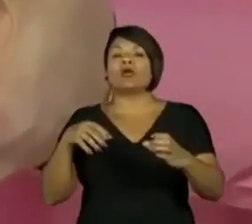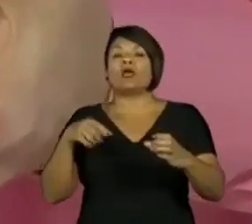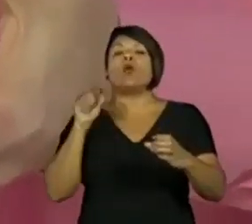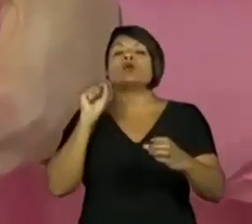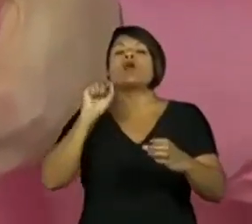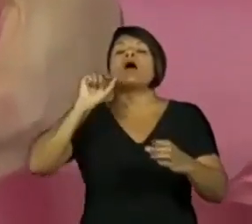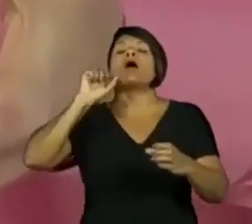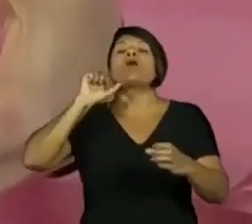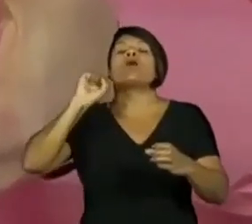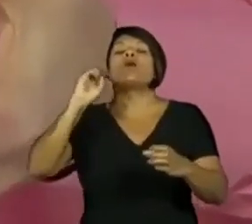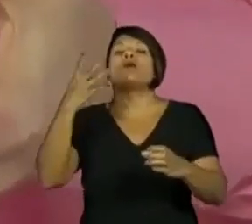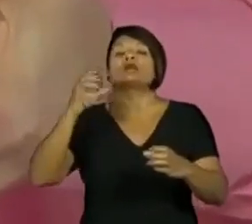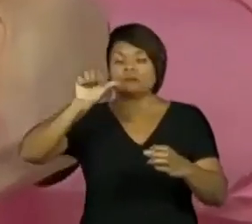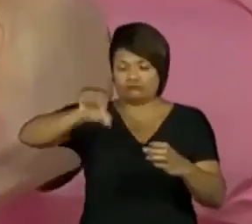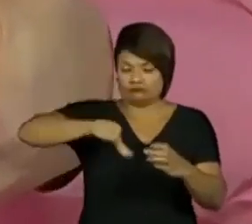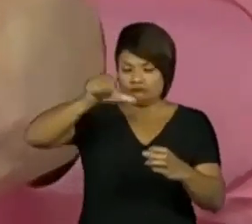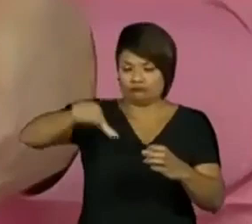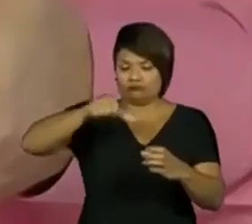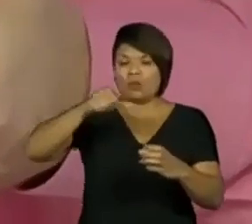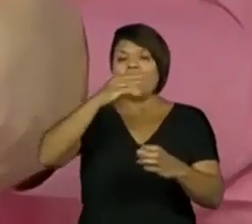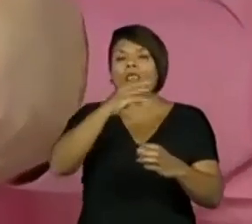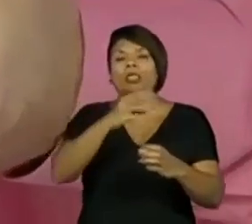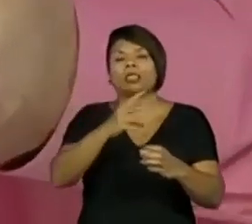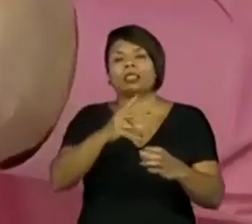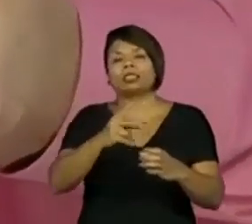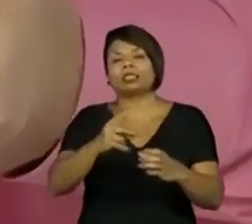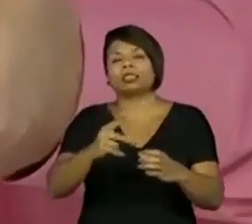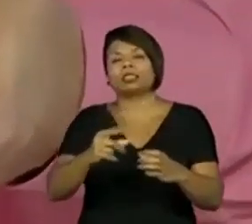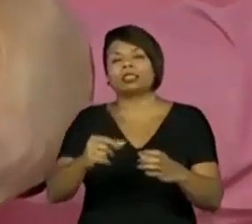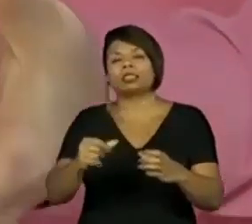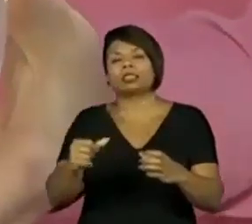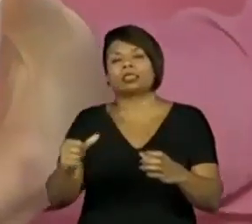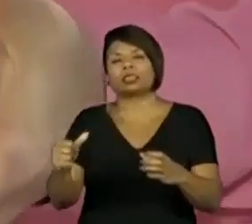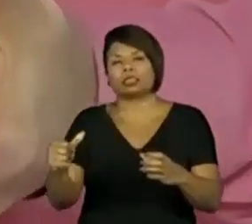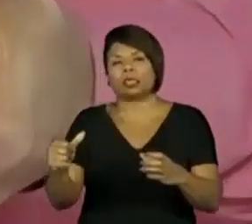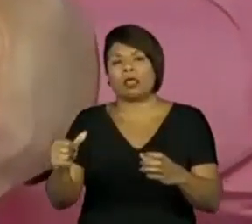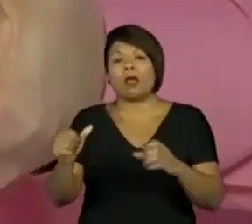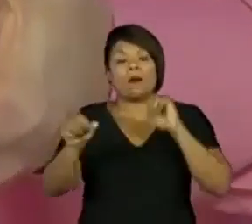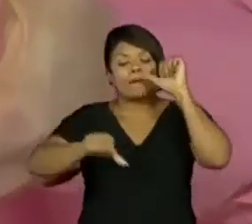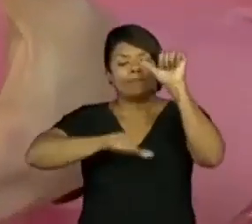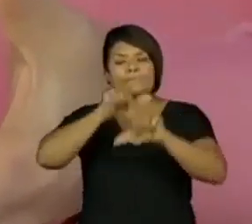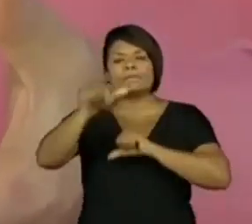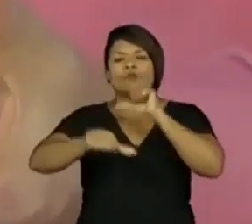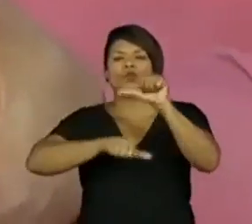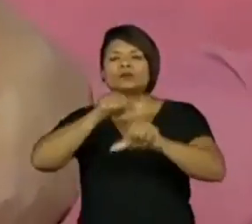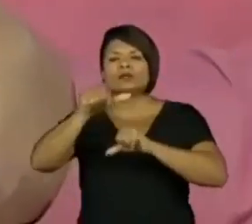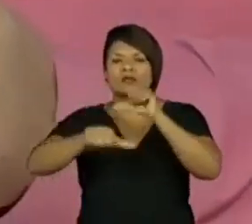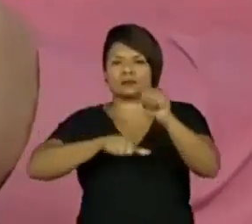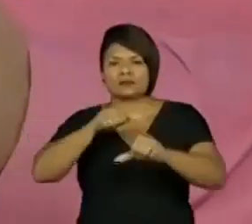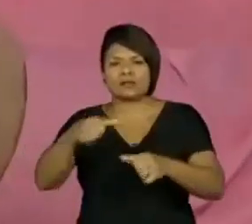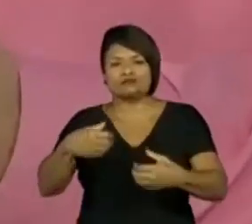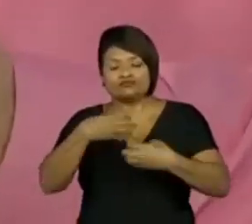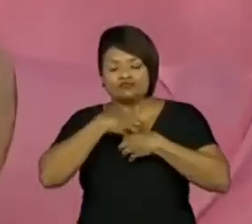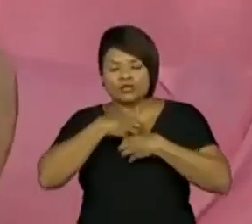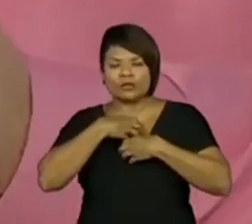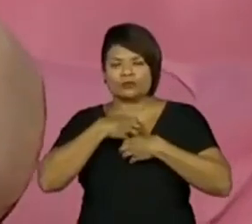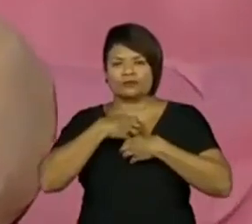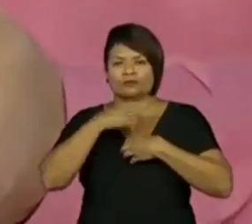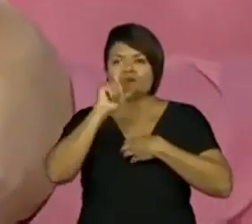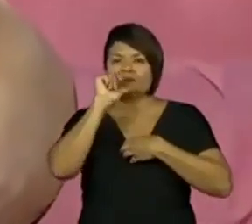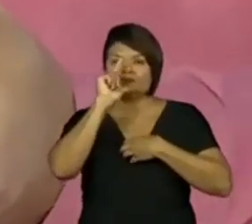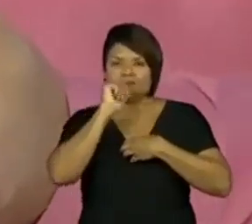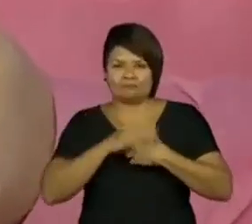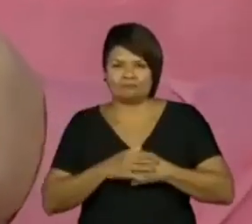derretendo. Essa transformação é chamada de mudança de estado líquido. O